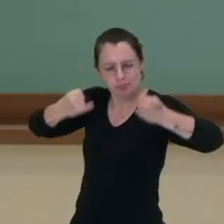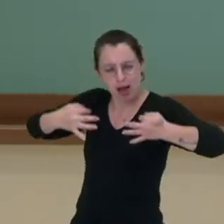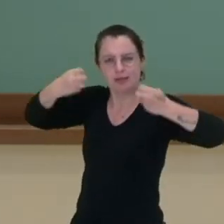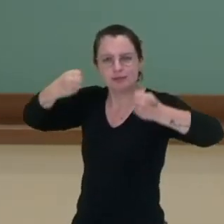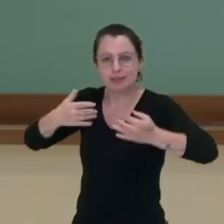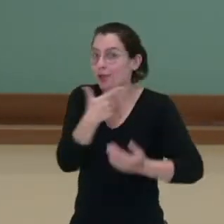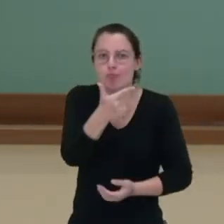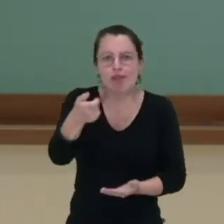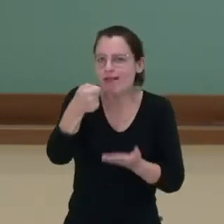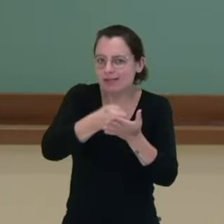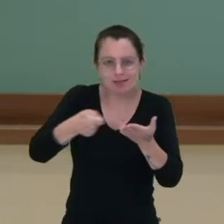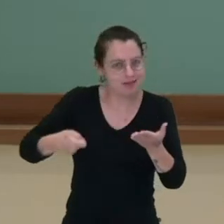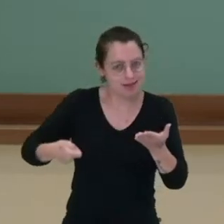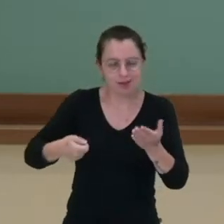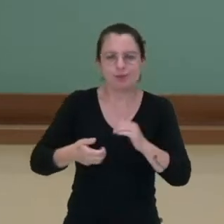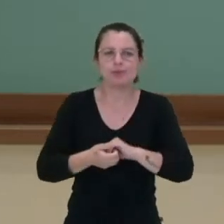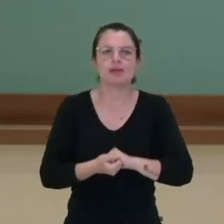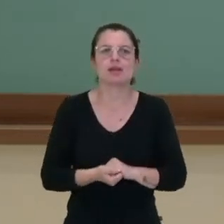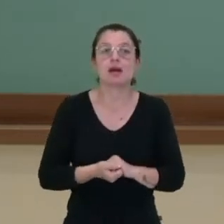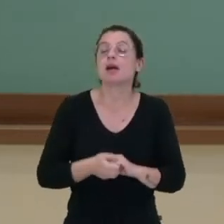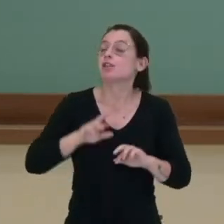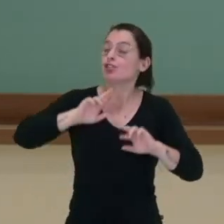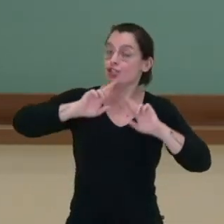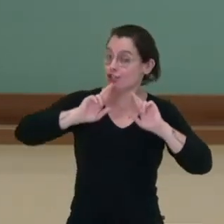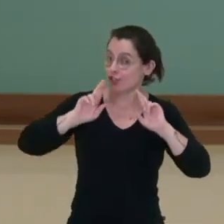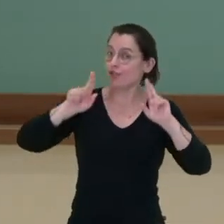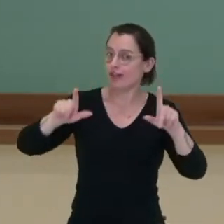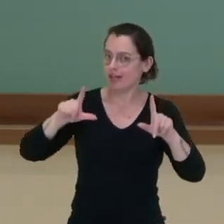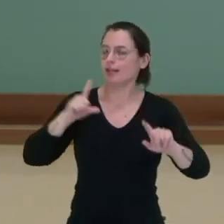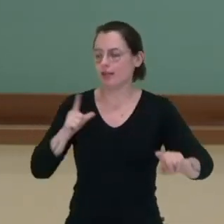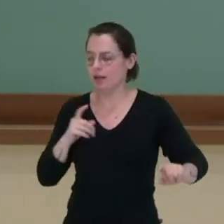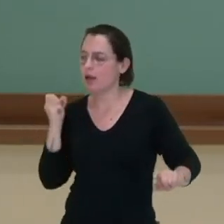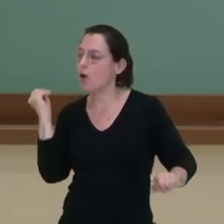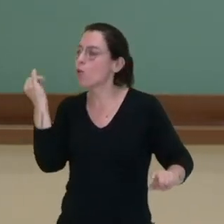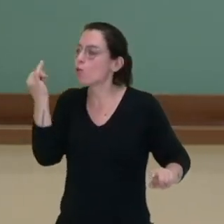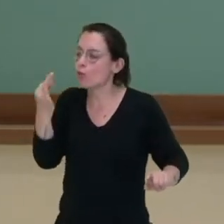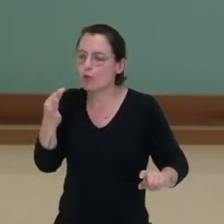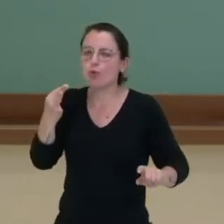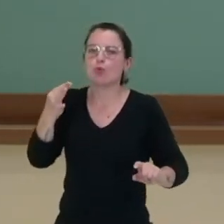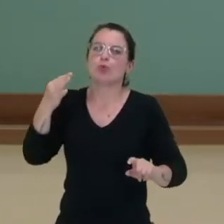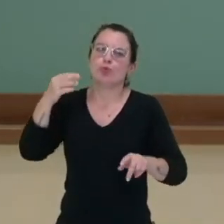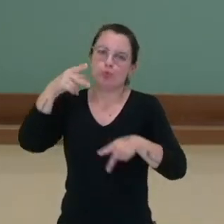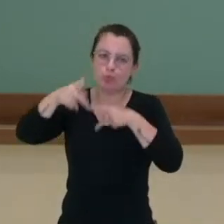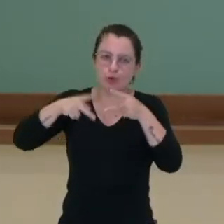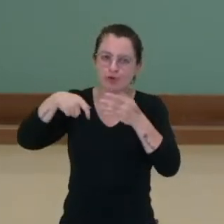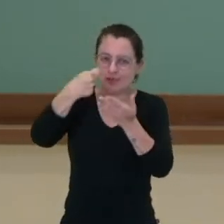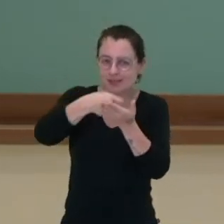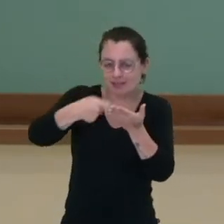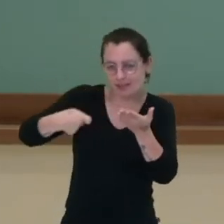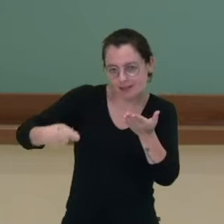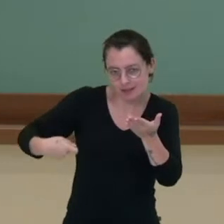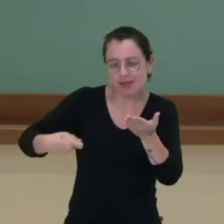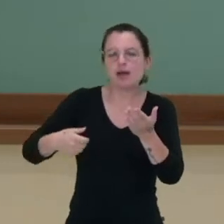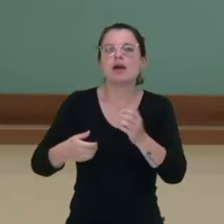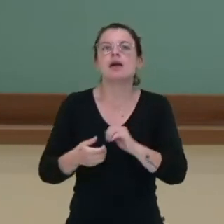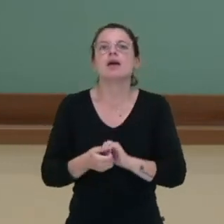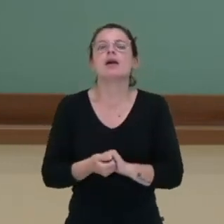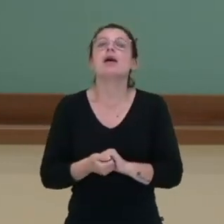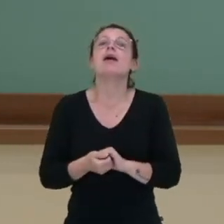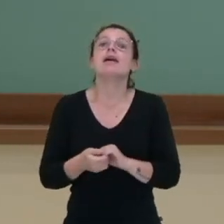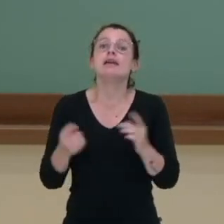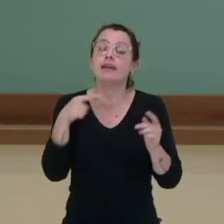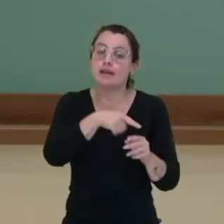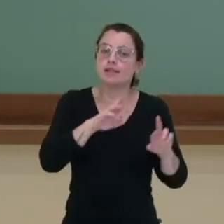dos povos com escritas que deixaram esse registro escrito, nós temos os povos de tradições